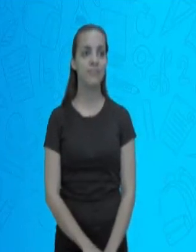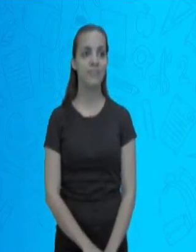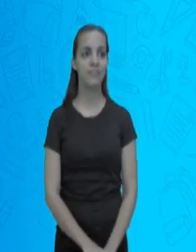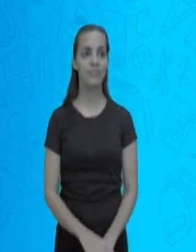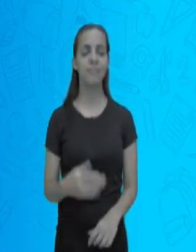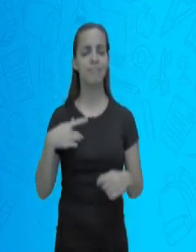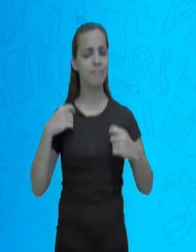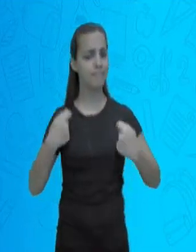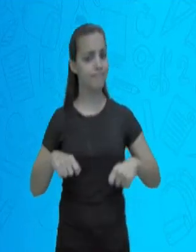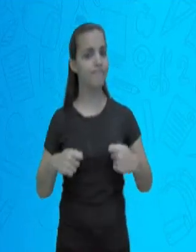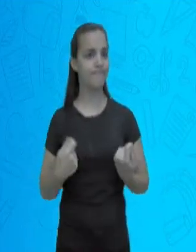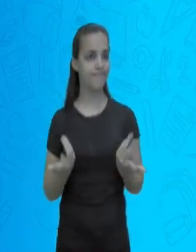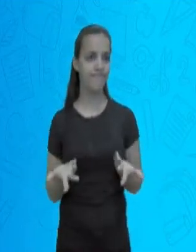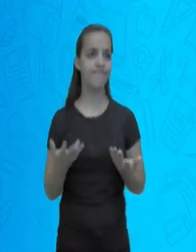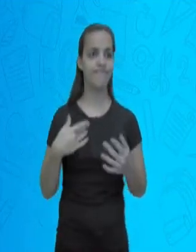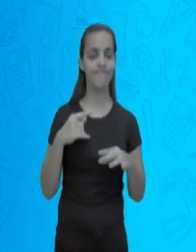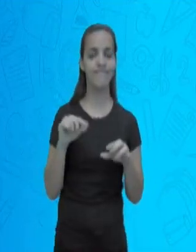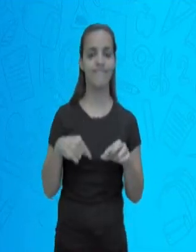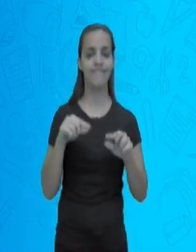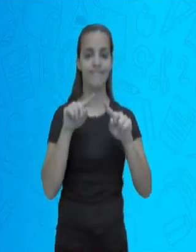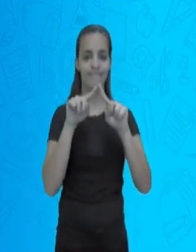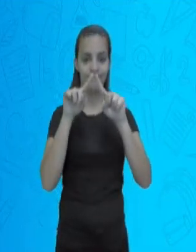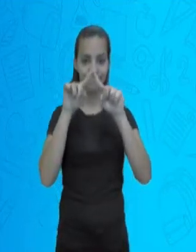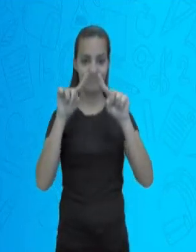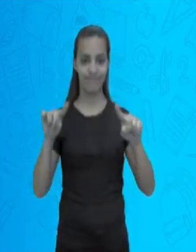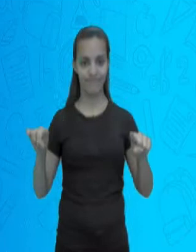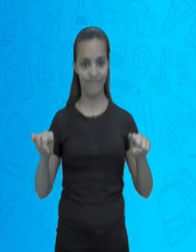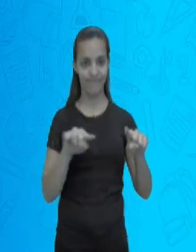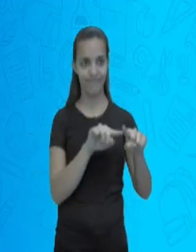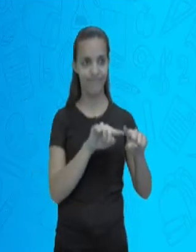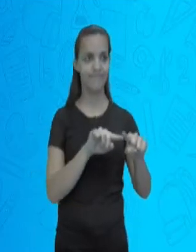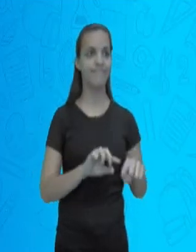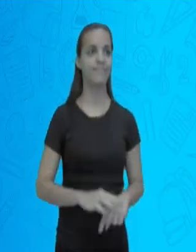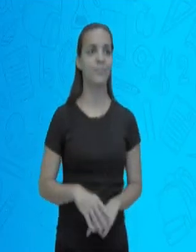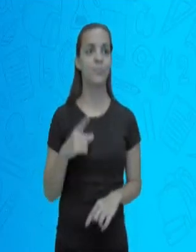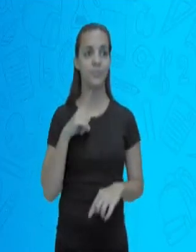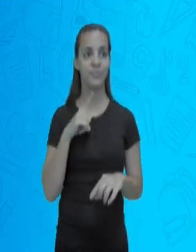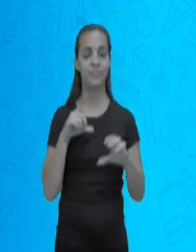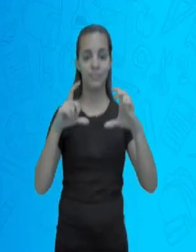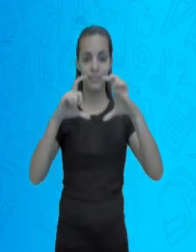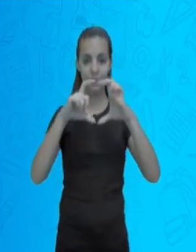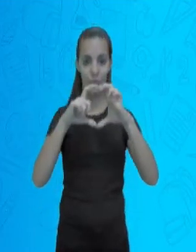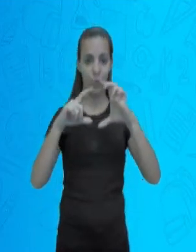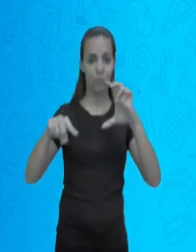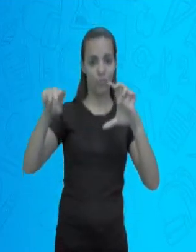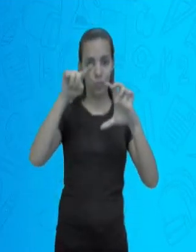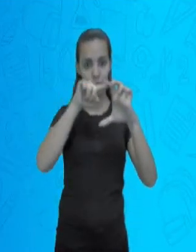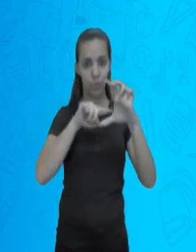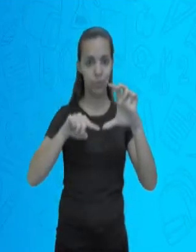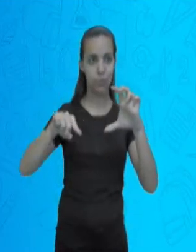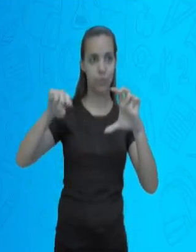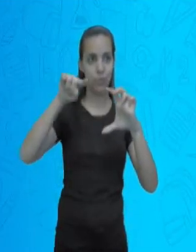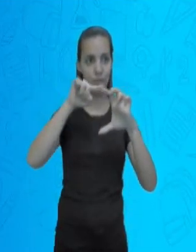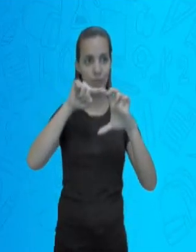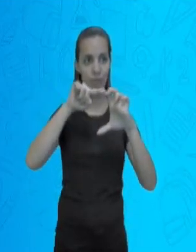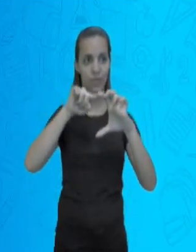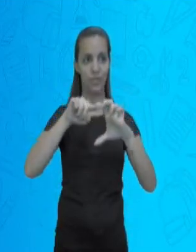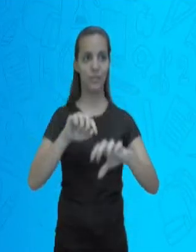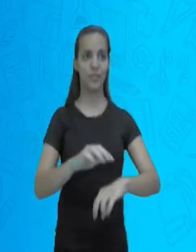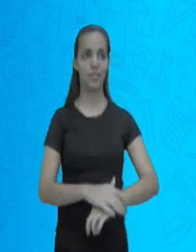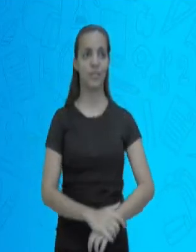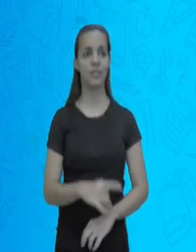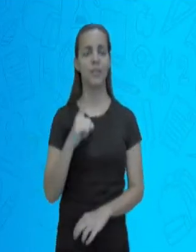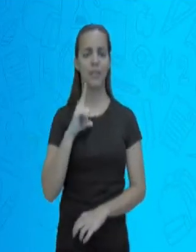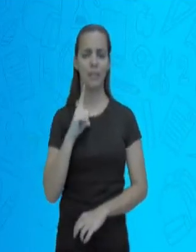pode ser também esquadro, você vai precisar do transferidor, lembrando que tem dois